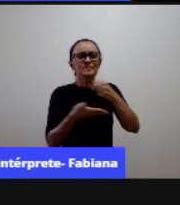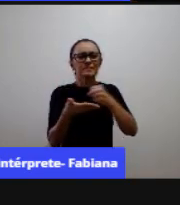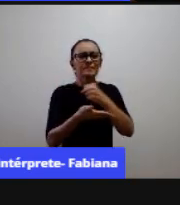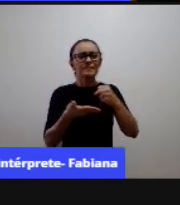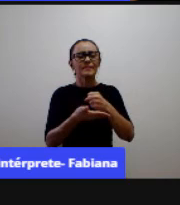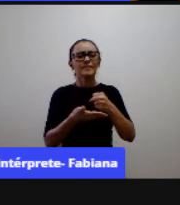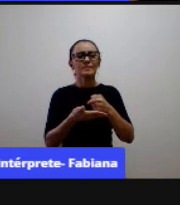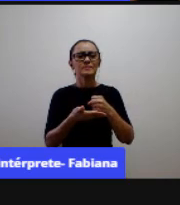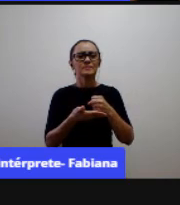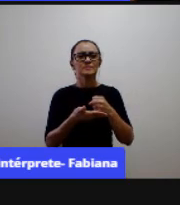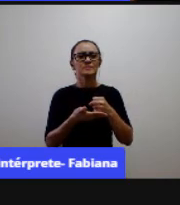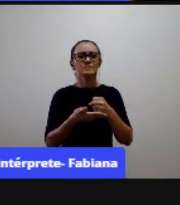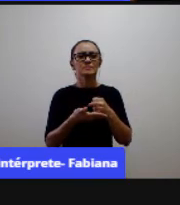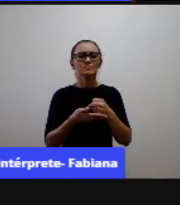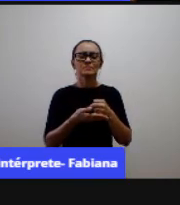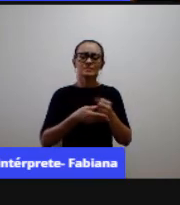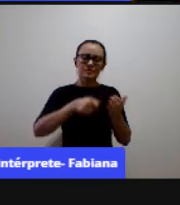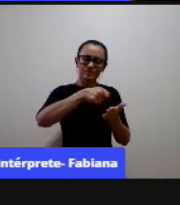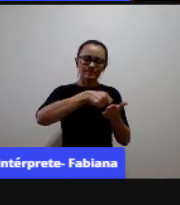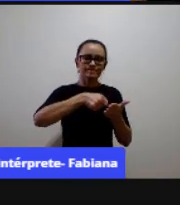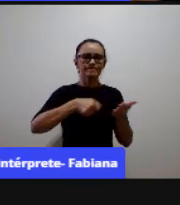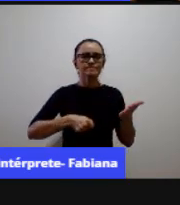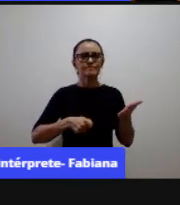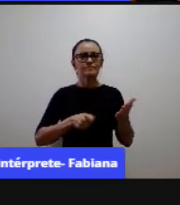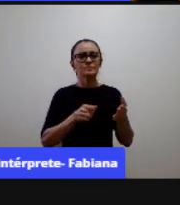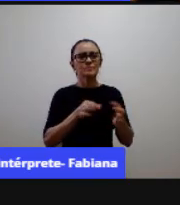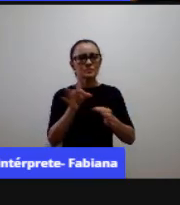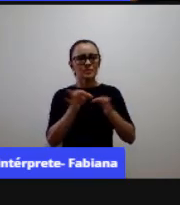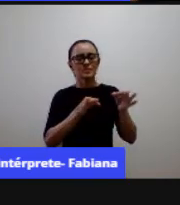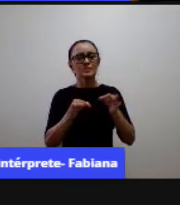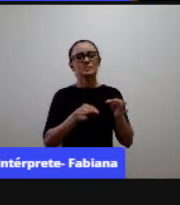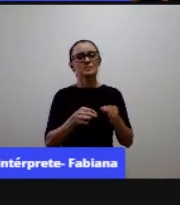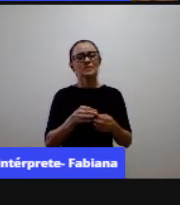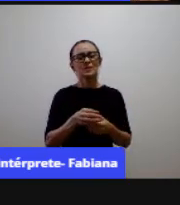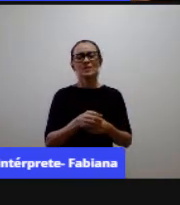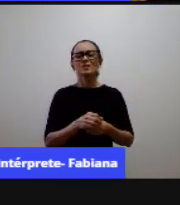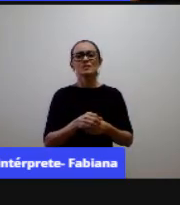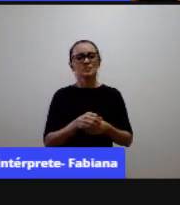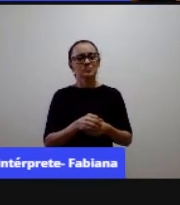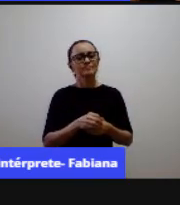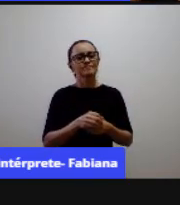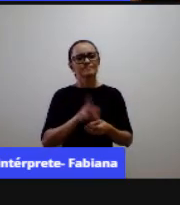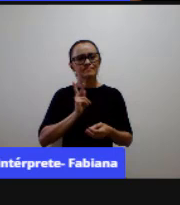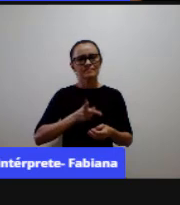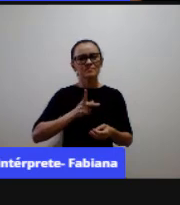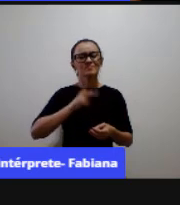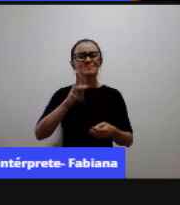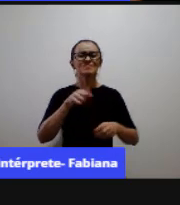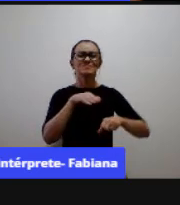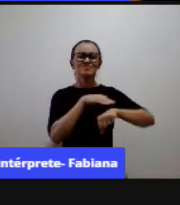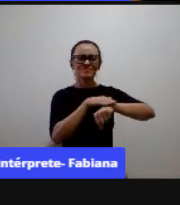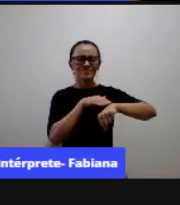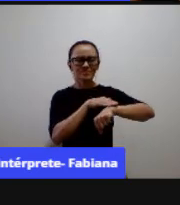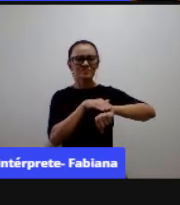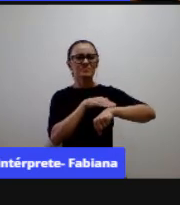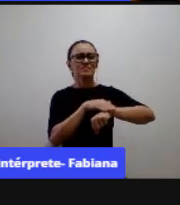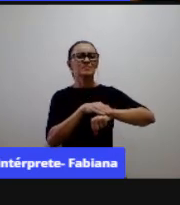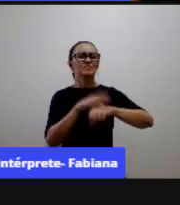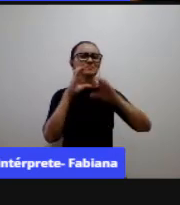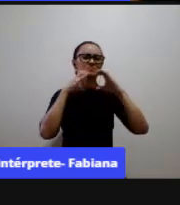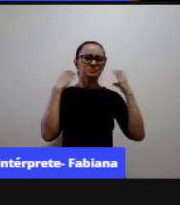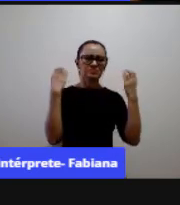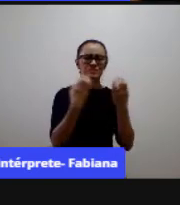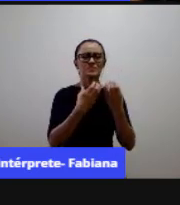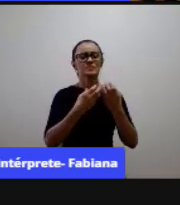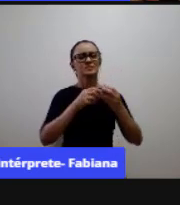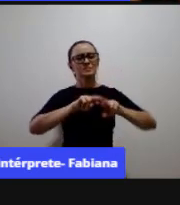PEI? E a gente tem discutido muito isso, né? Em vários congressos, a gente tem ouvido falar, inclusive as